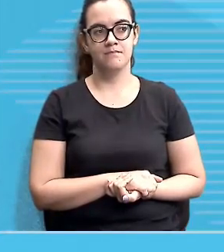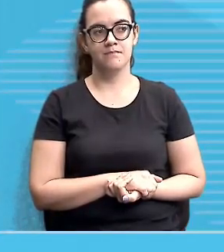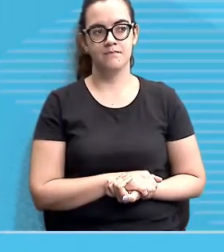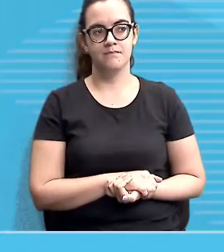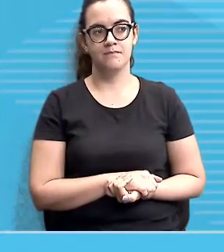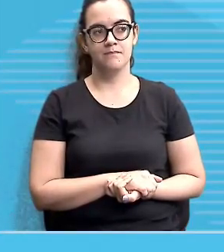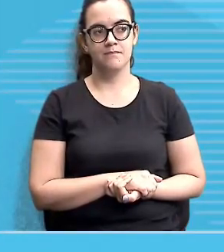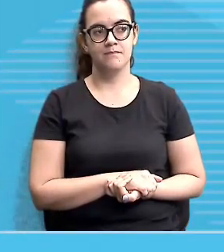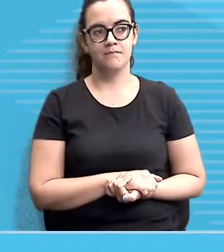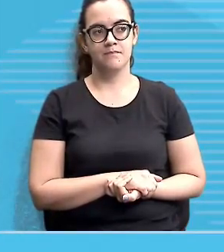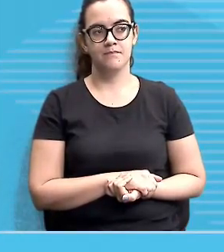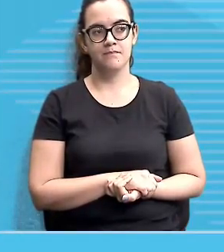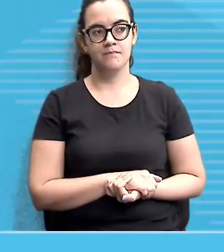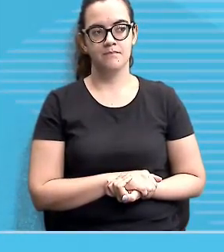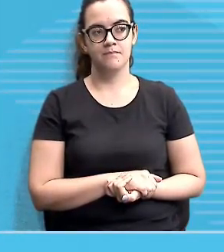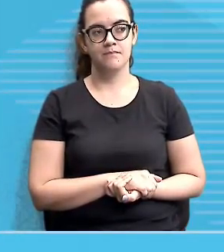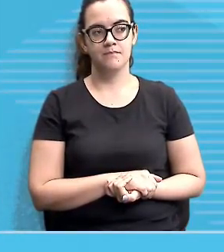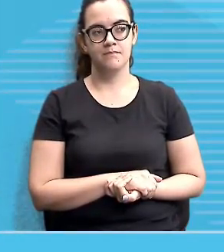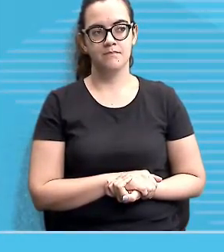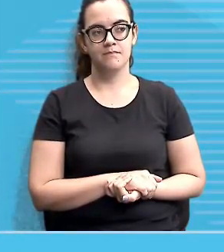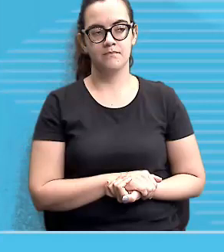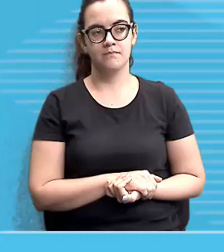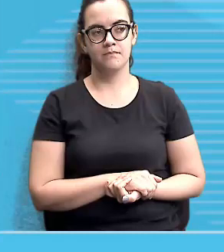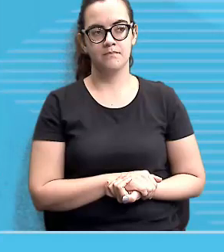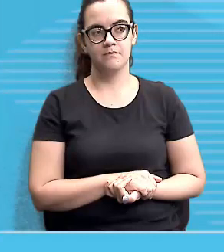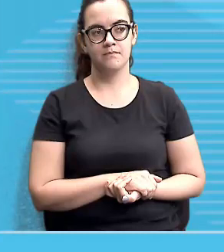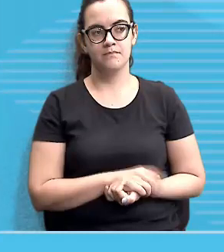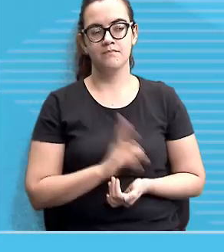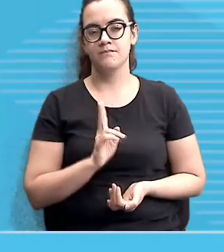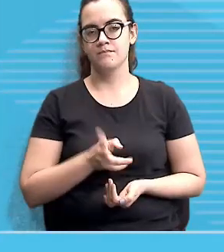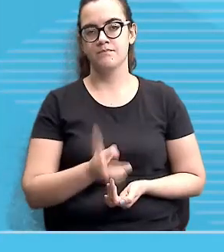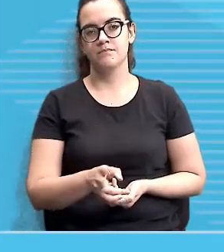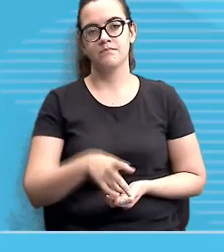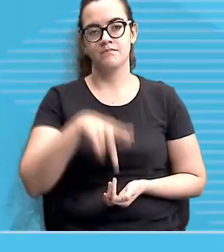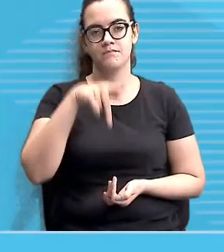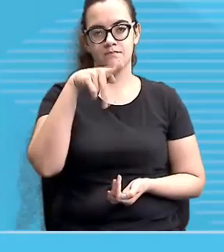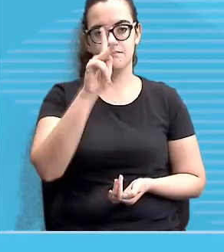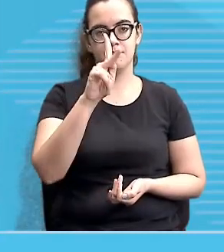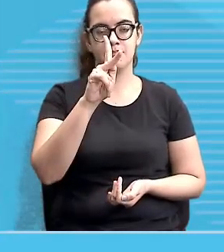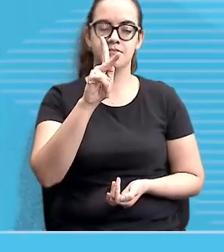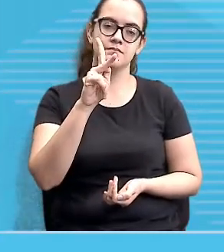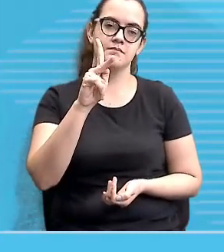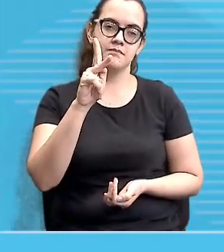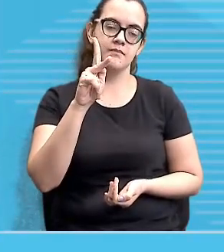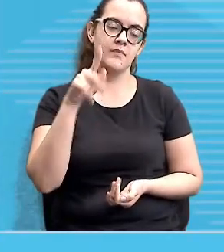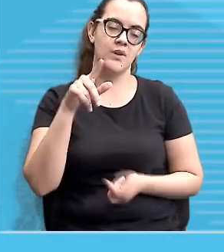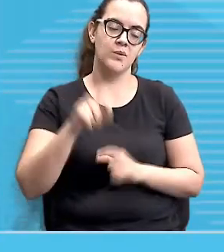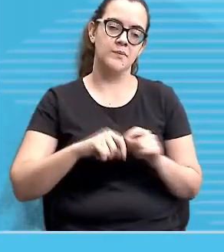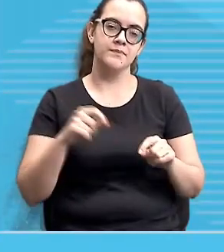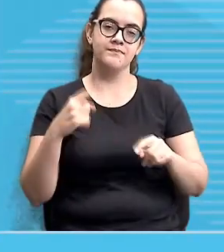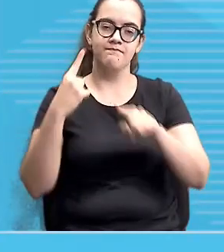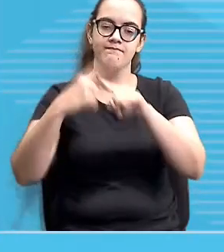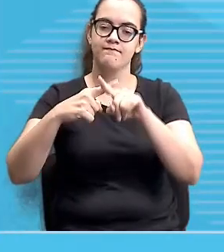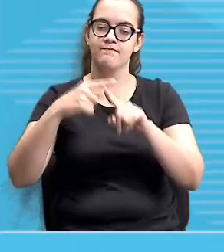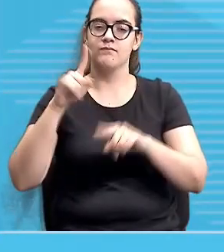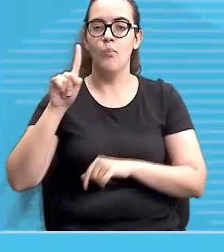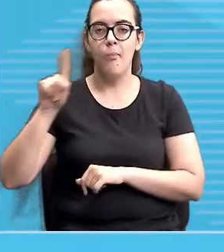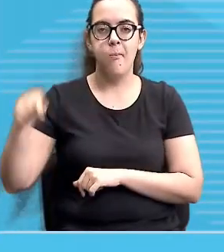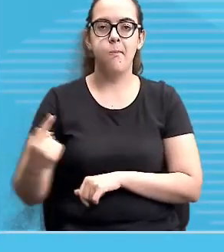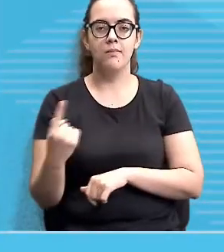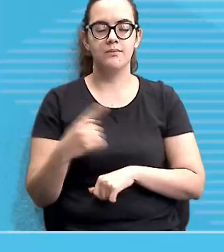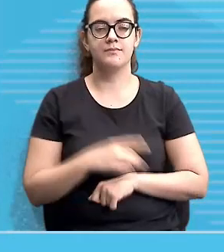Oi e aí jovens vocês vão achar o Sesinho tá eu moro foco de